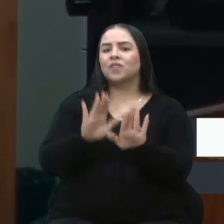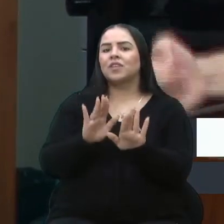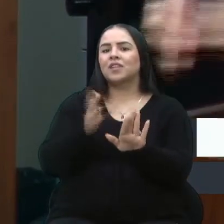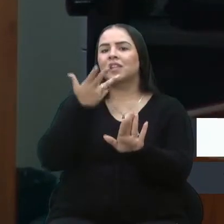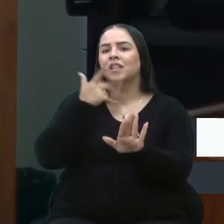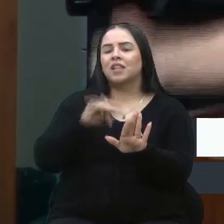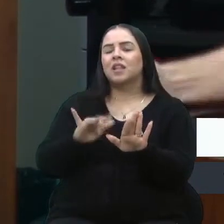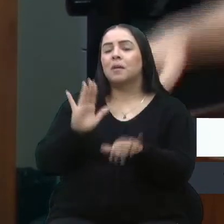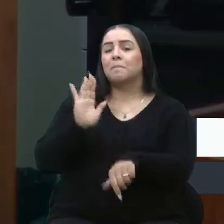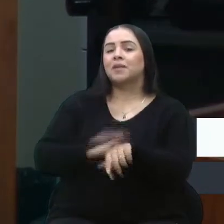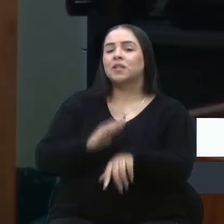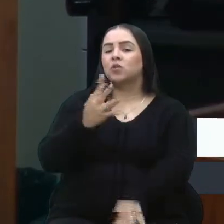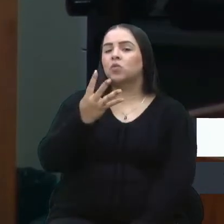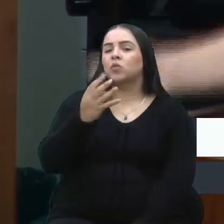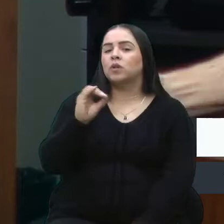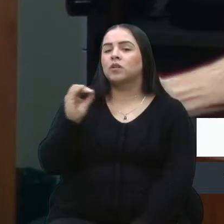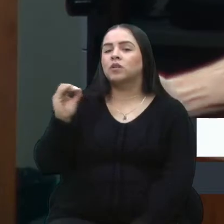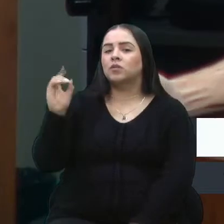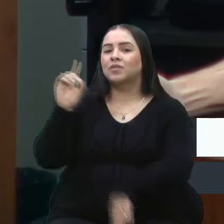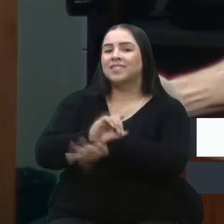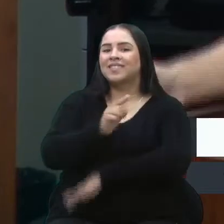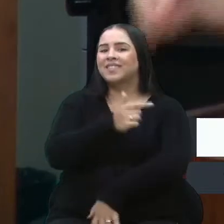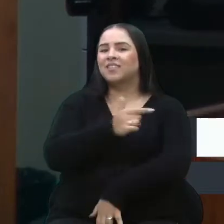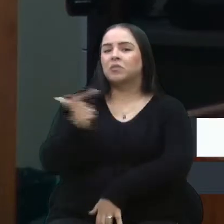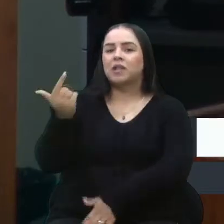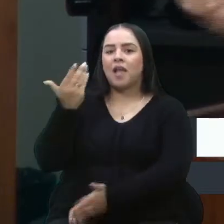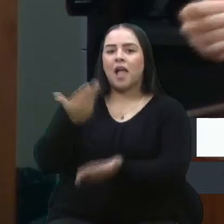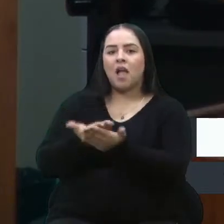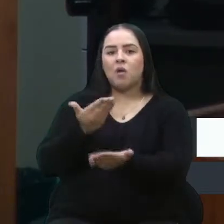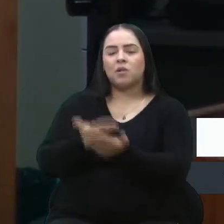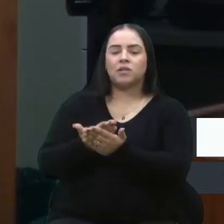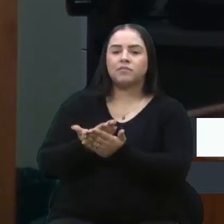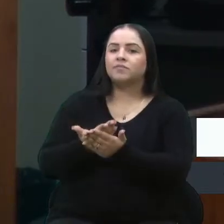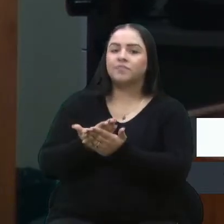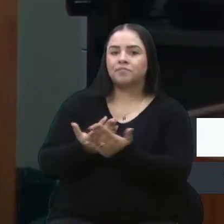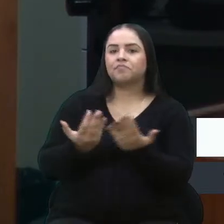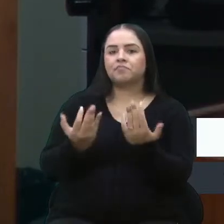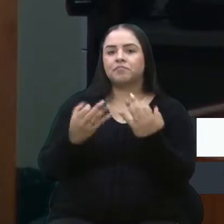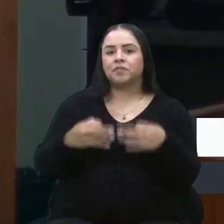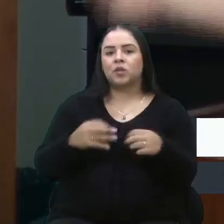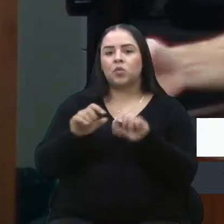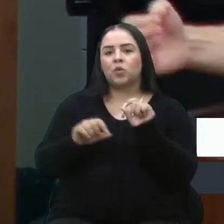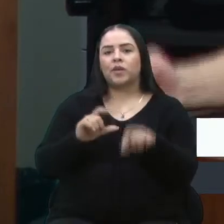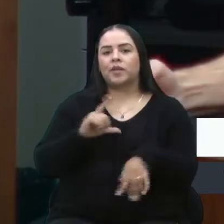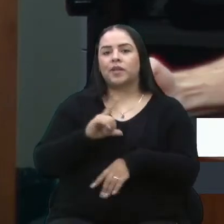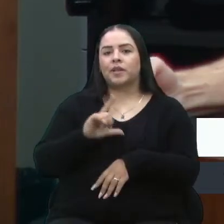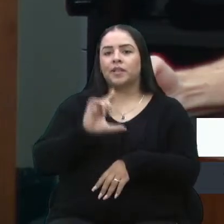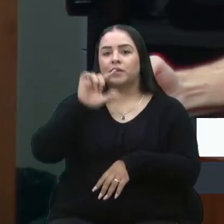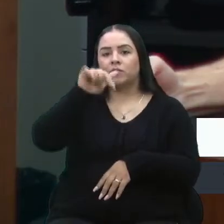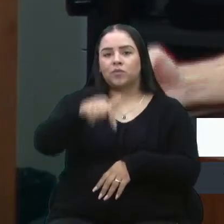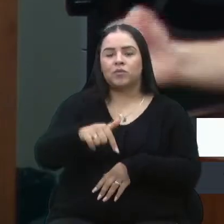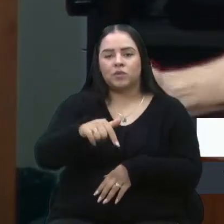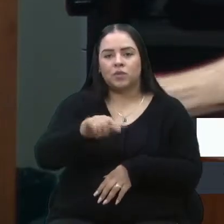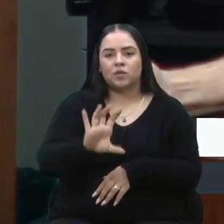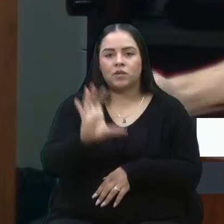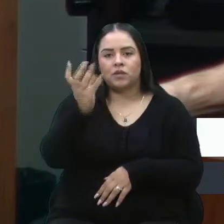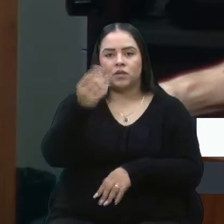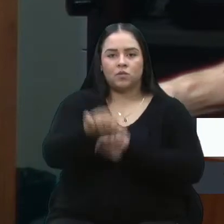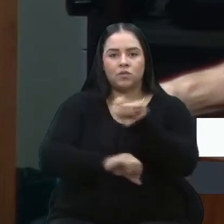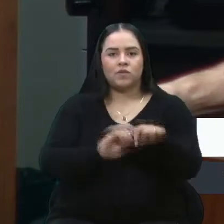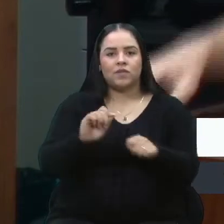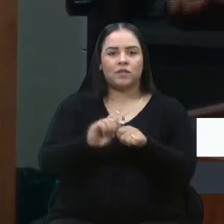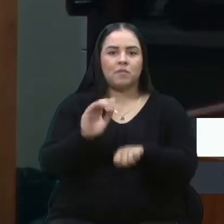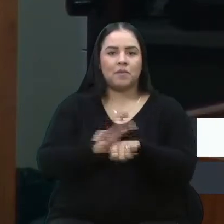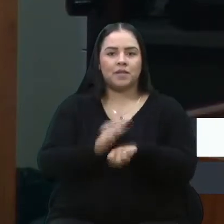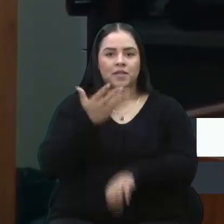mais de 400 dias sem aulas e tenho certeza que os resultados viram ali na frente o que foi feito